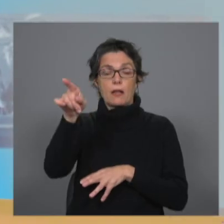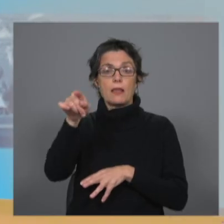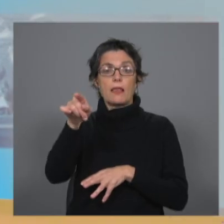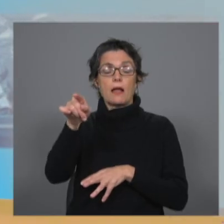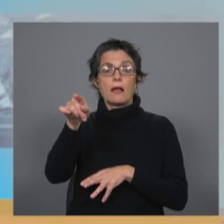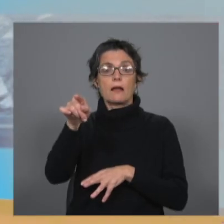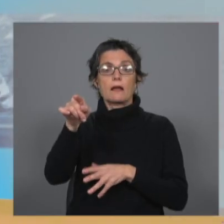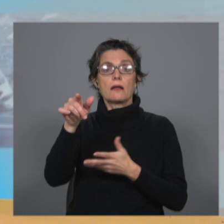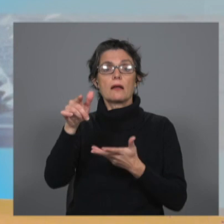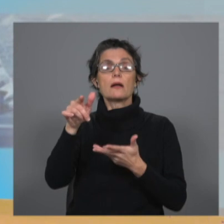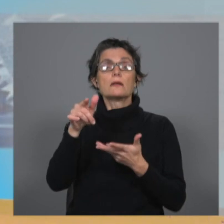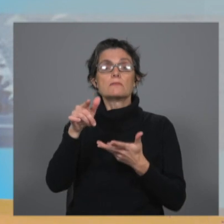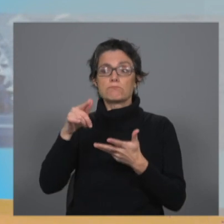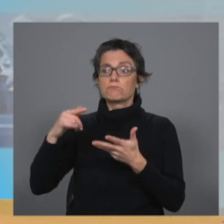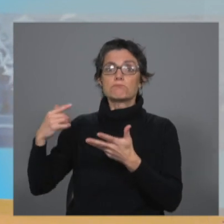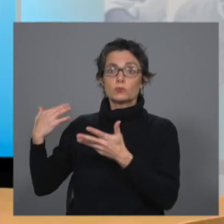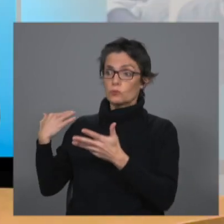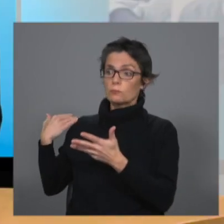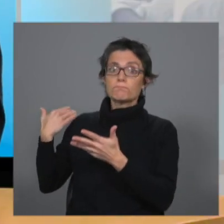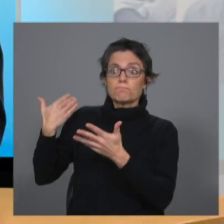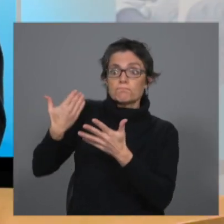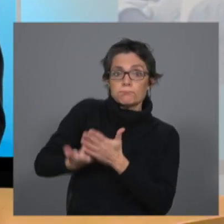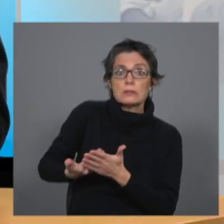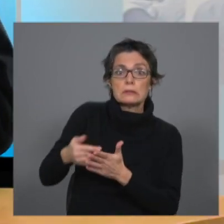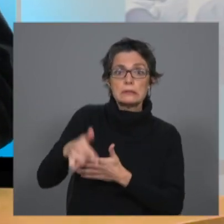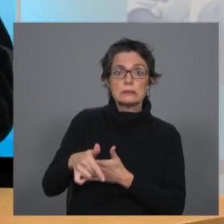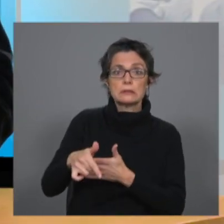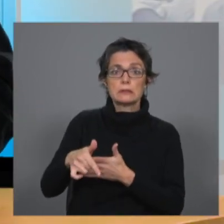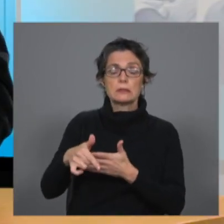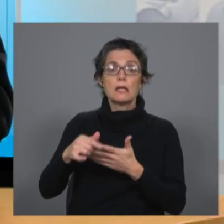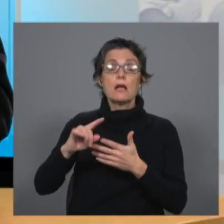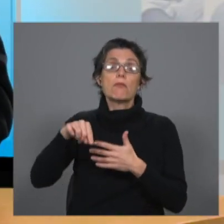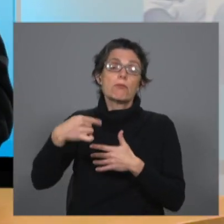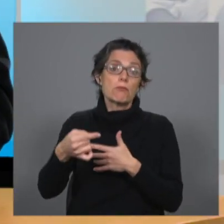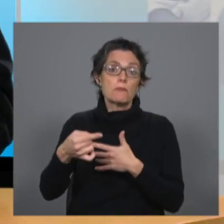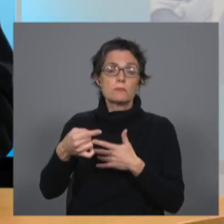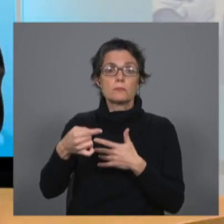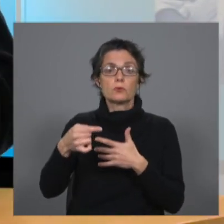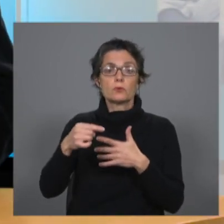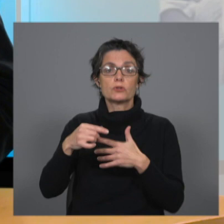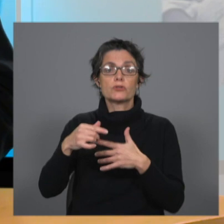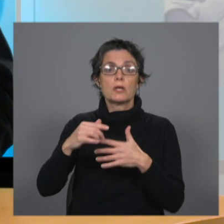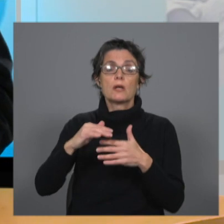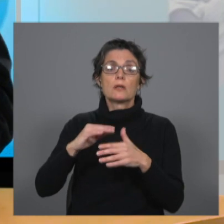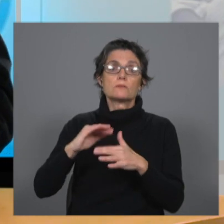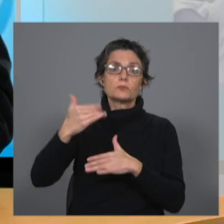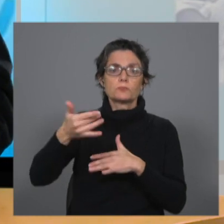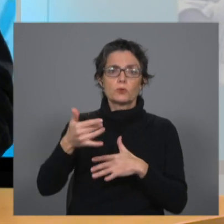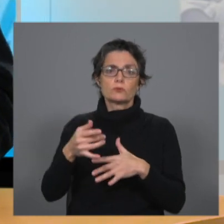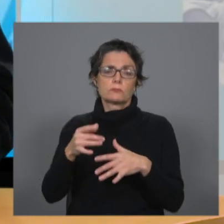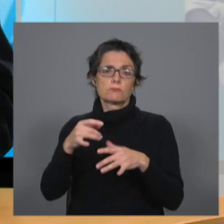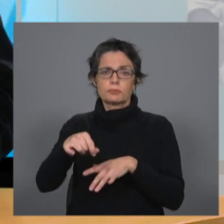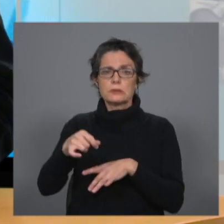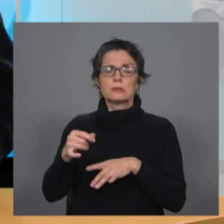passar em julho todo este processo para a Eslovénia, e há quem diga já que muitos processos vão ser ainda